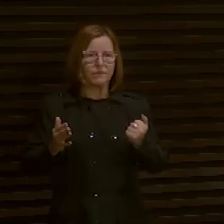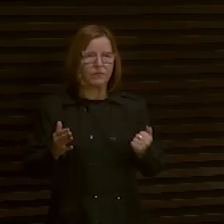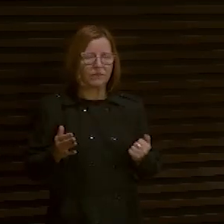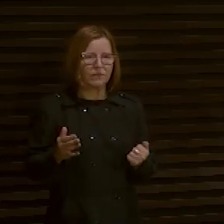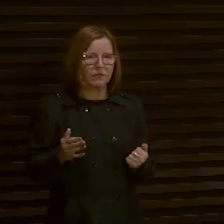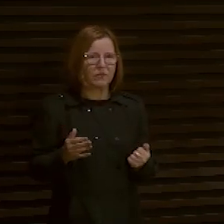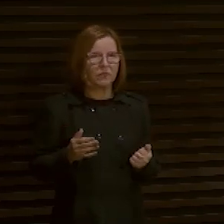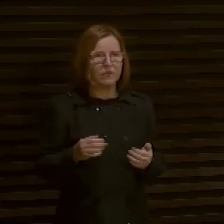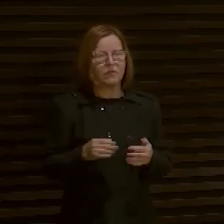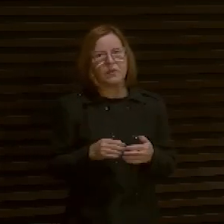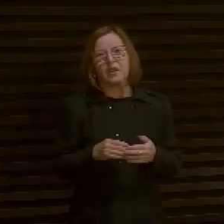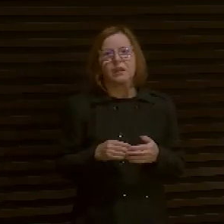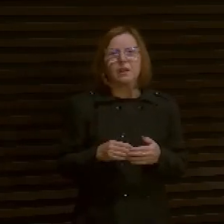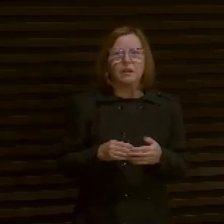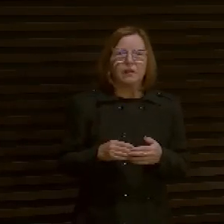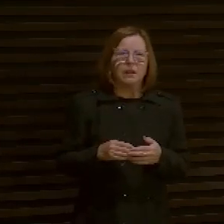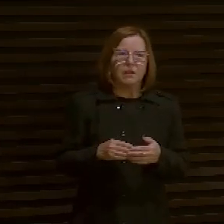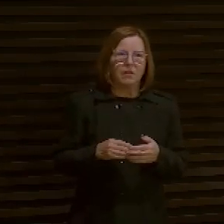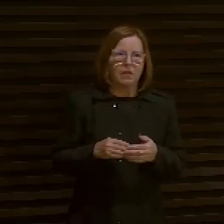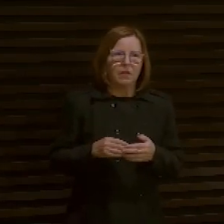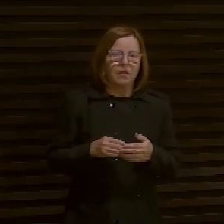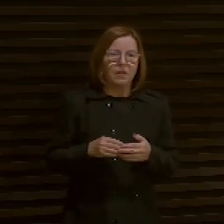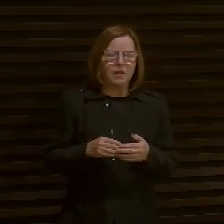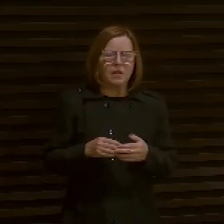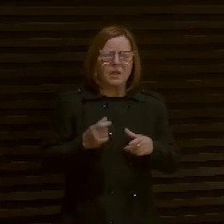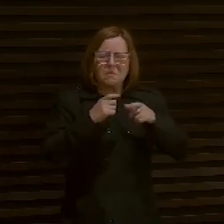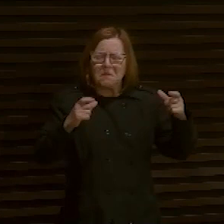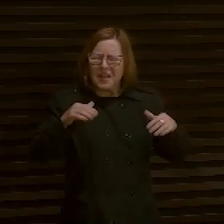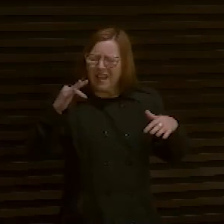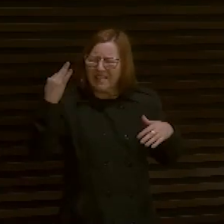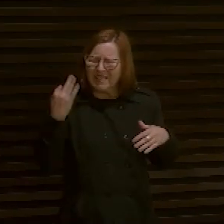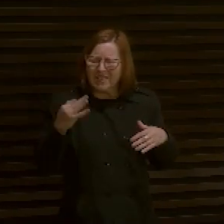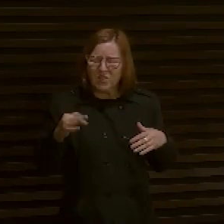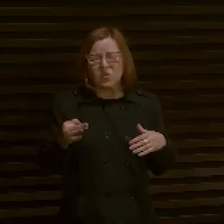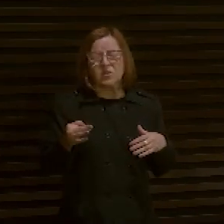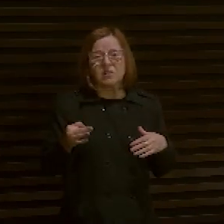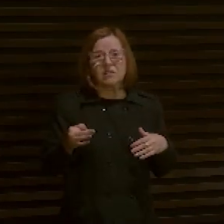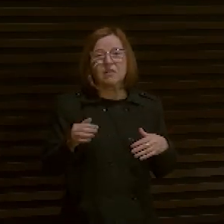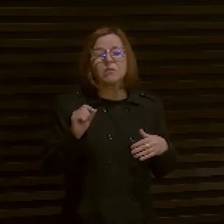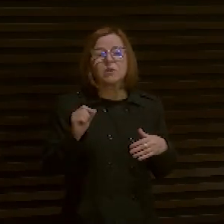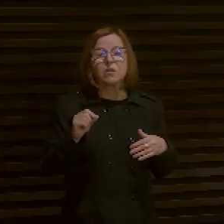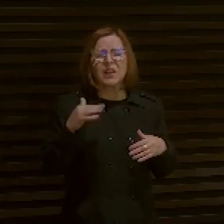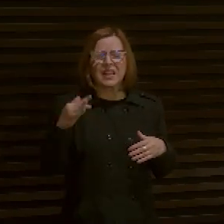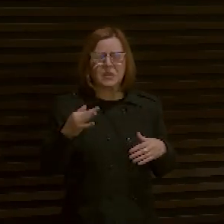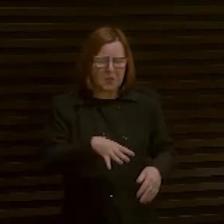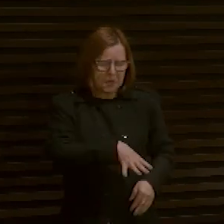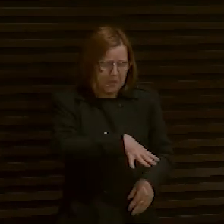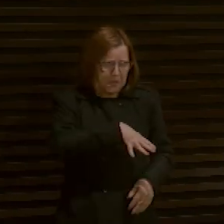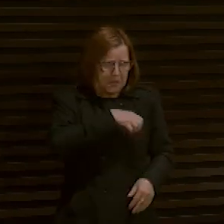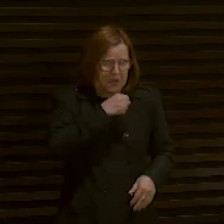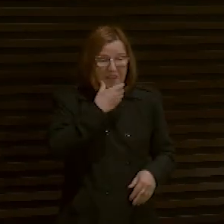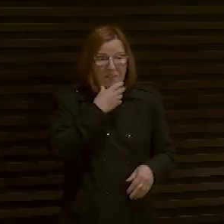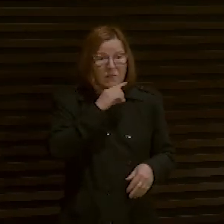ênfase na dor física de Jesus. A maior dor que ele sofreu foi a dor da ira do Pai sobre os